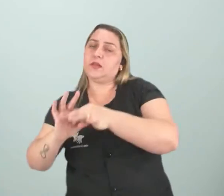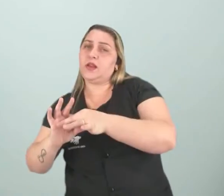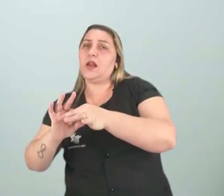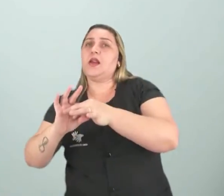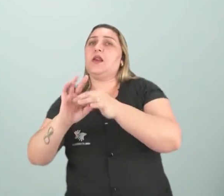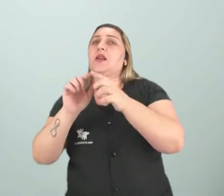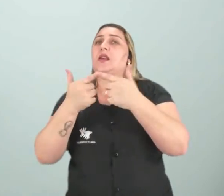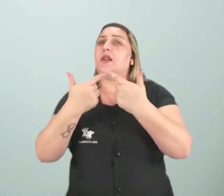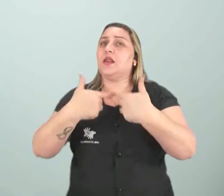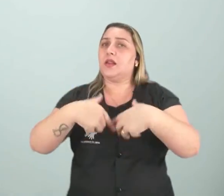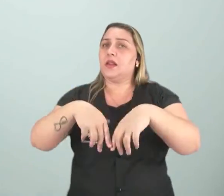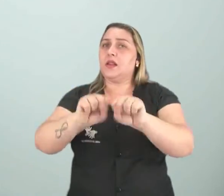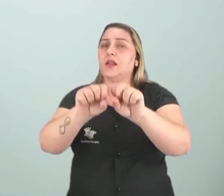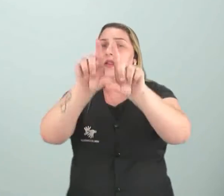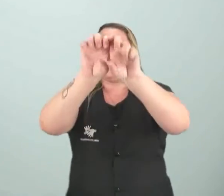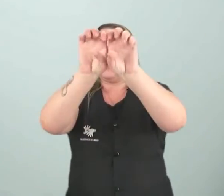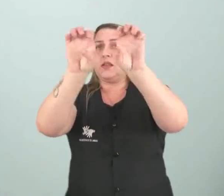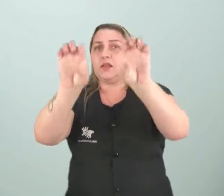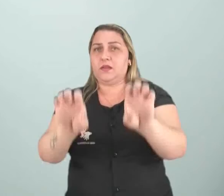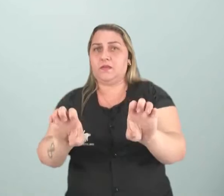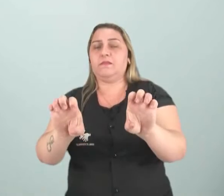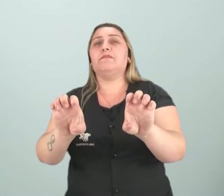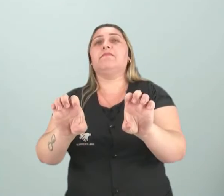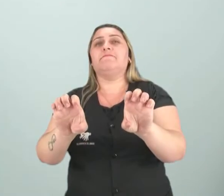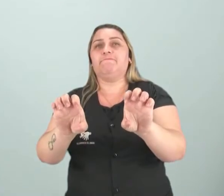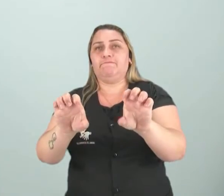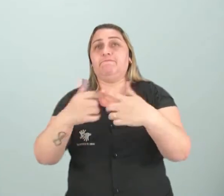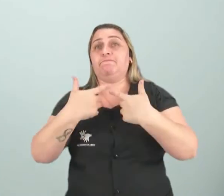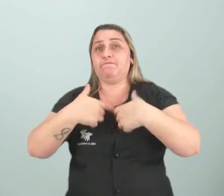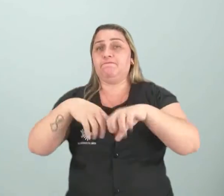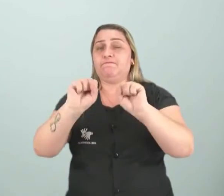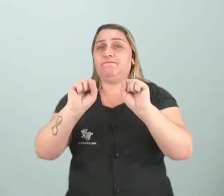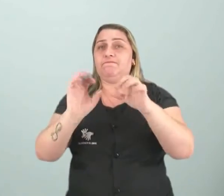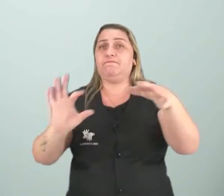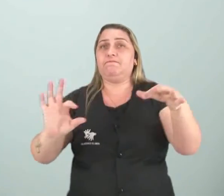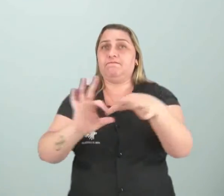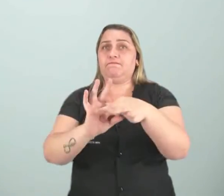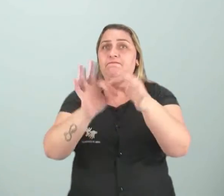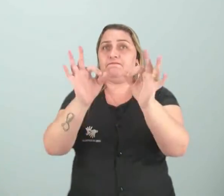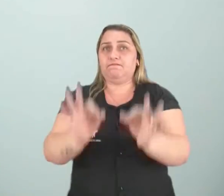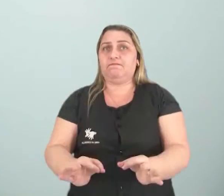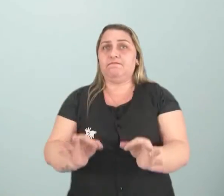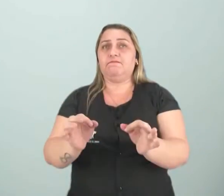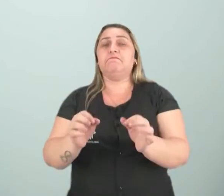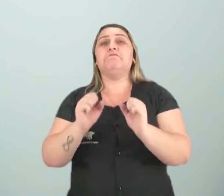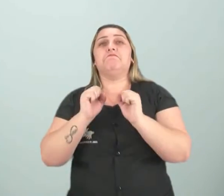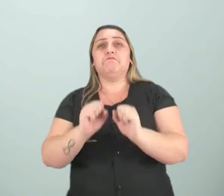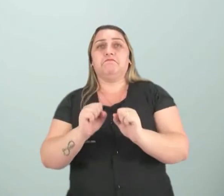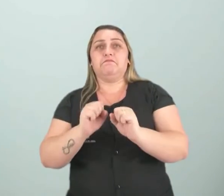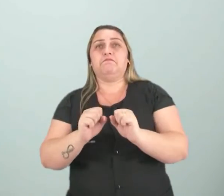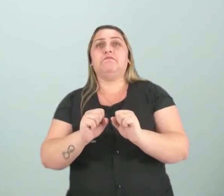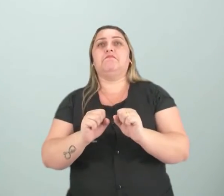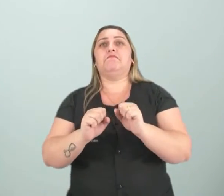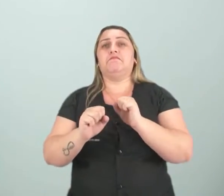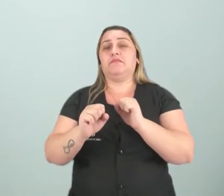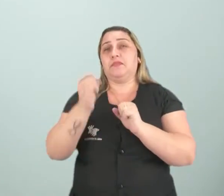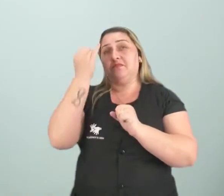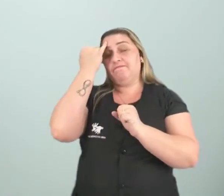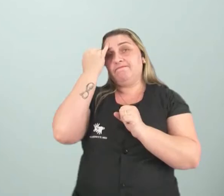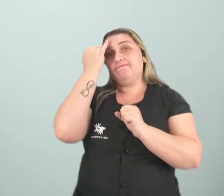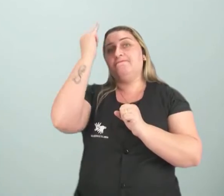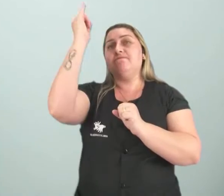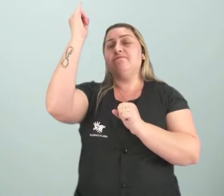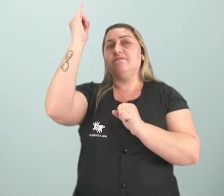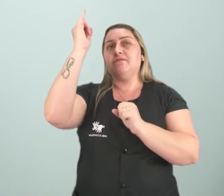ver com a estrutura do texto, é a conexão linguística, certo? Que permite a amarração dessas ideias,